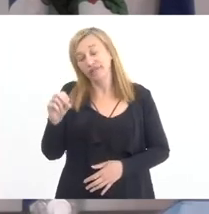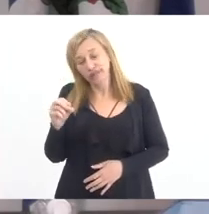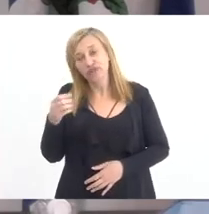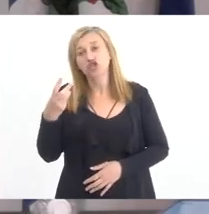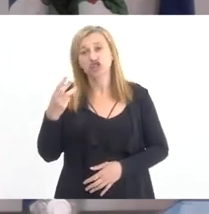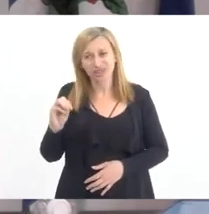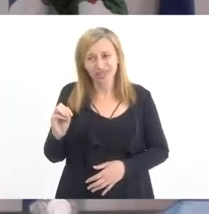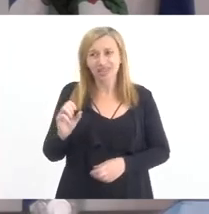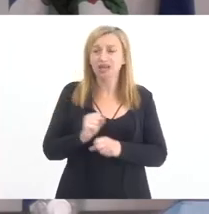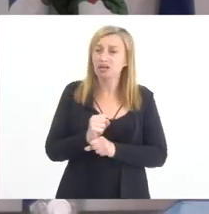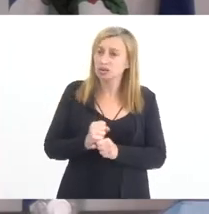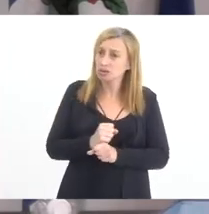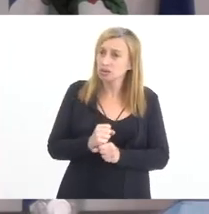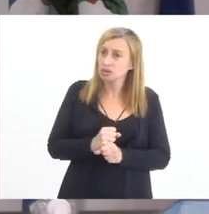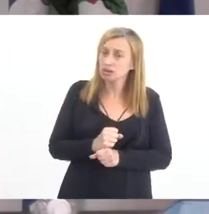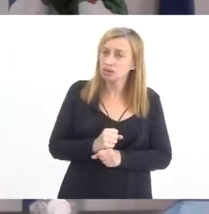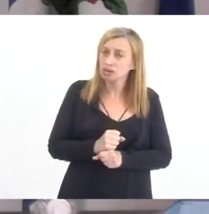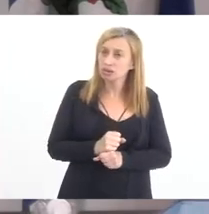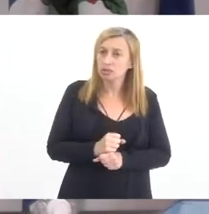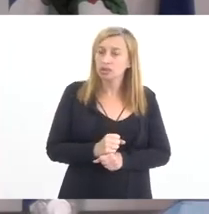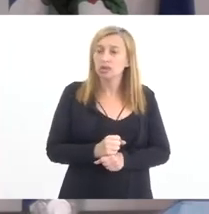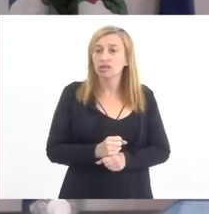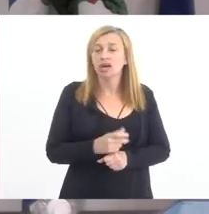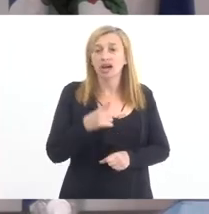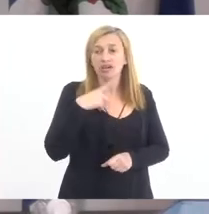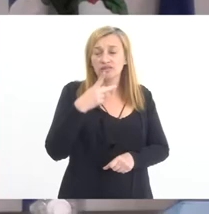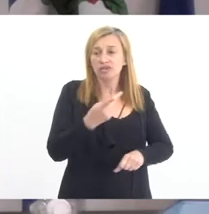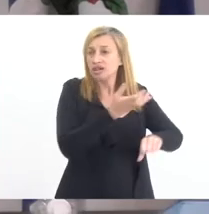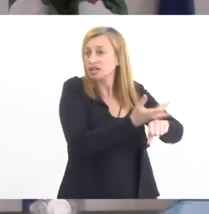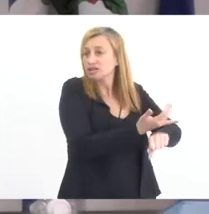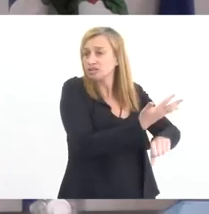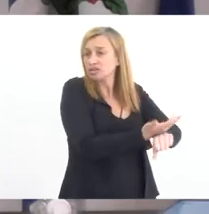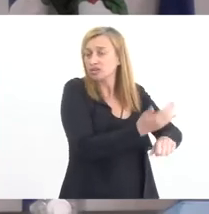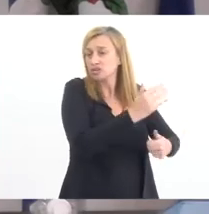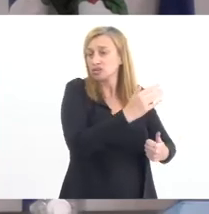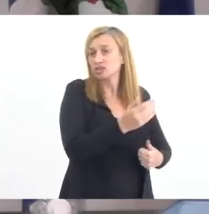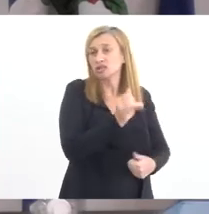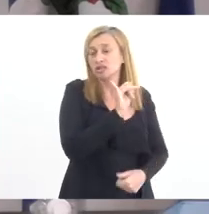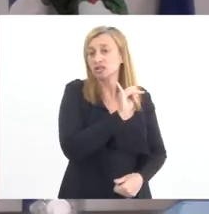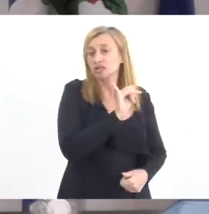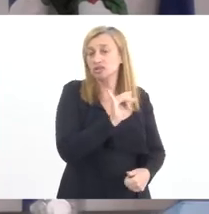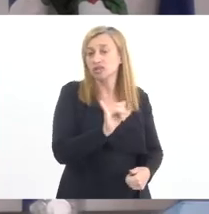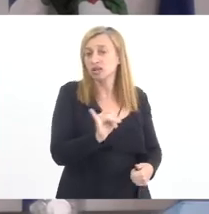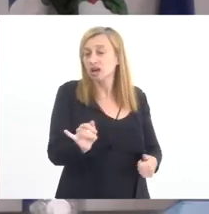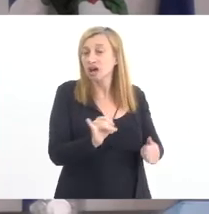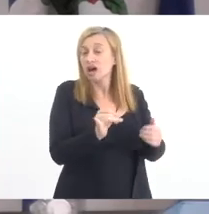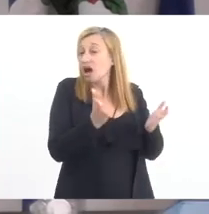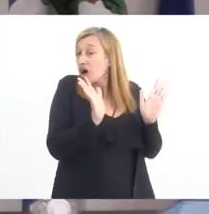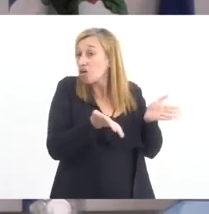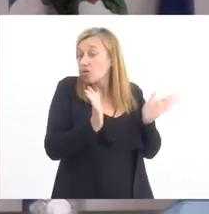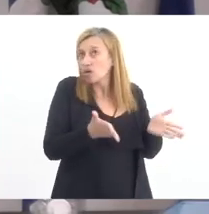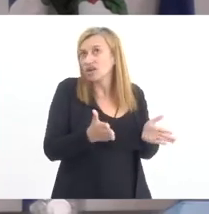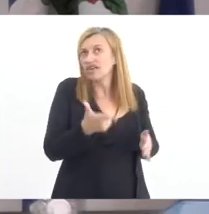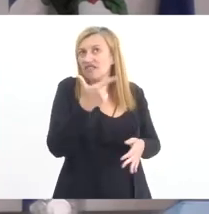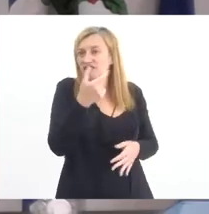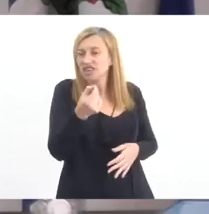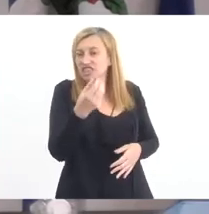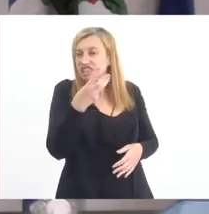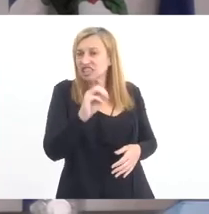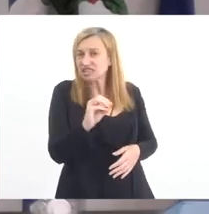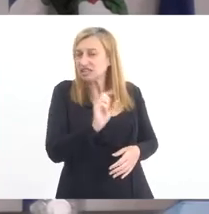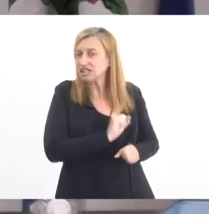30 anos. Palavras do vice-reitor da UERJ aqui agora. Não vai ser daqui a 20, 30